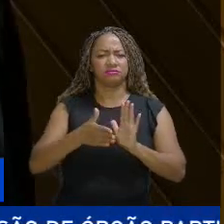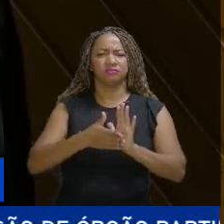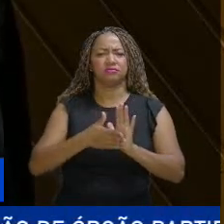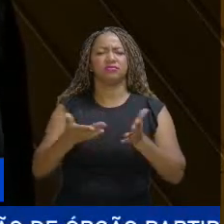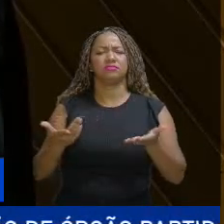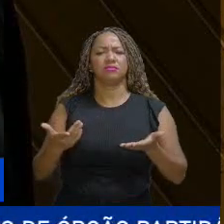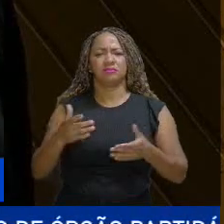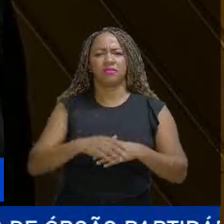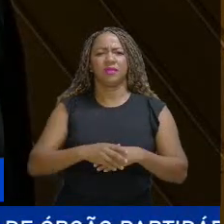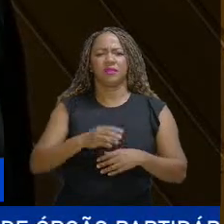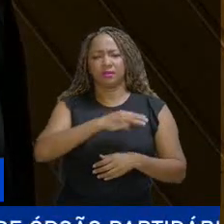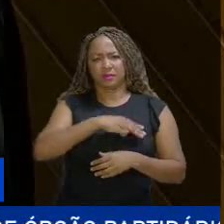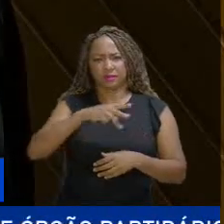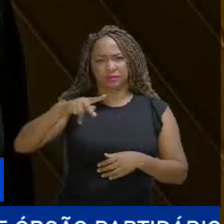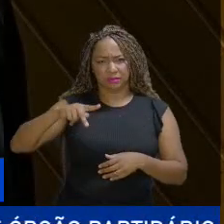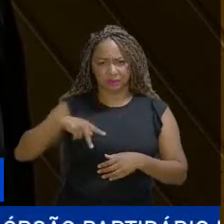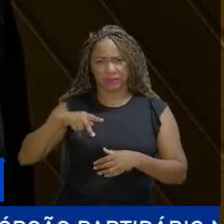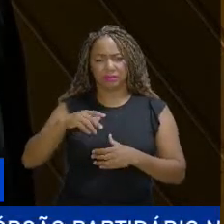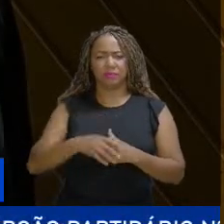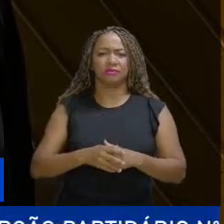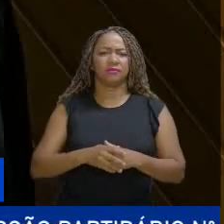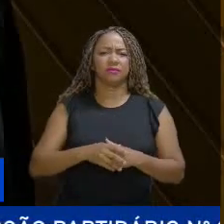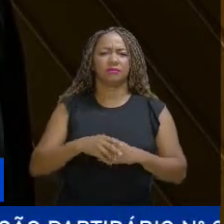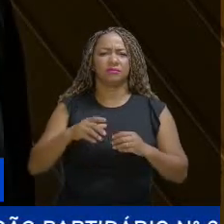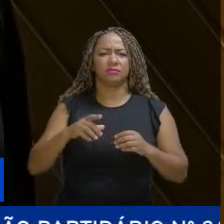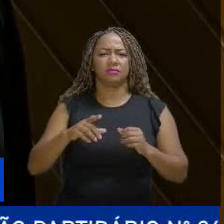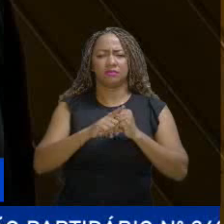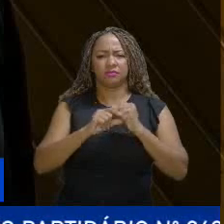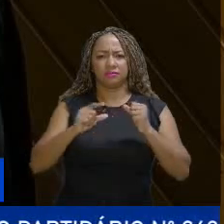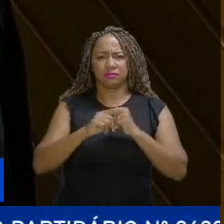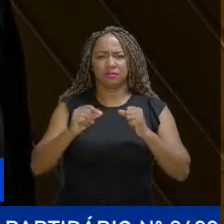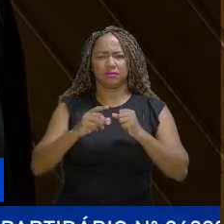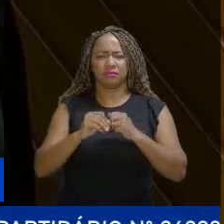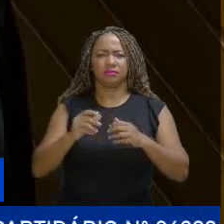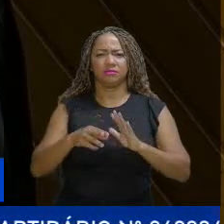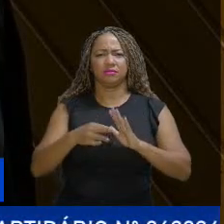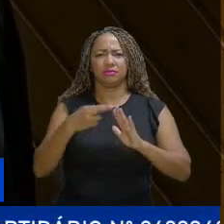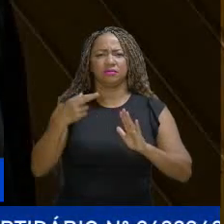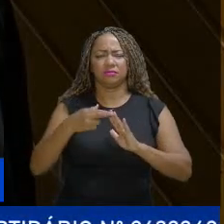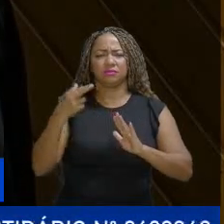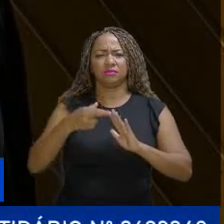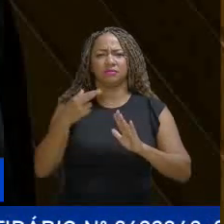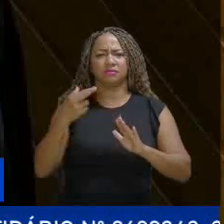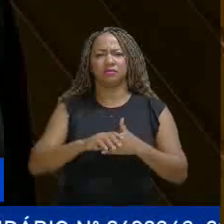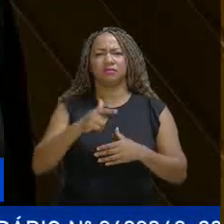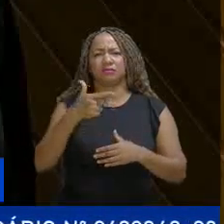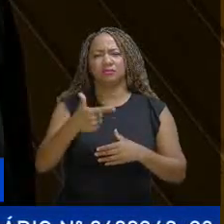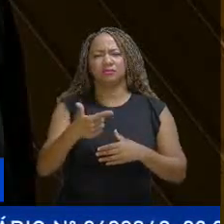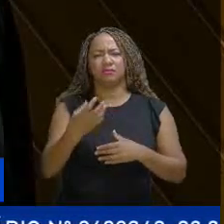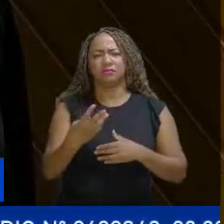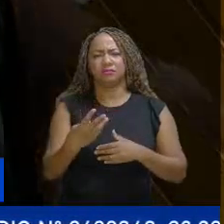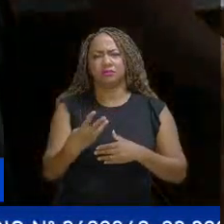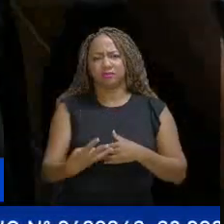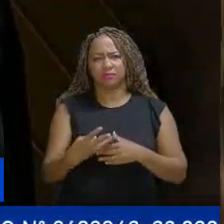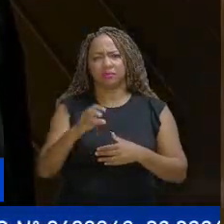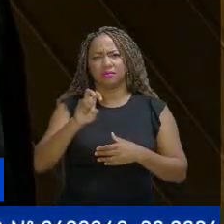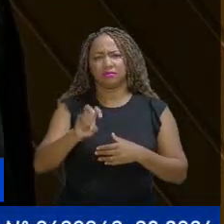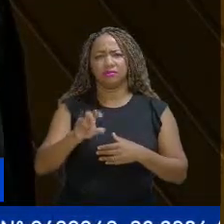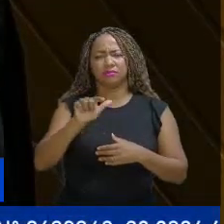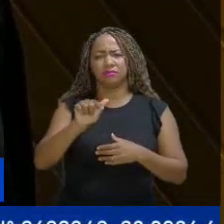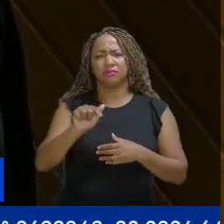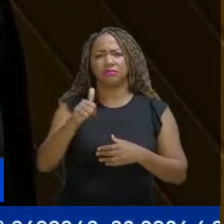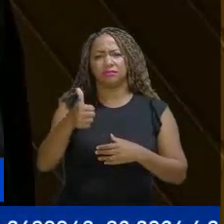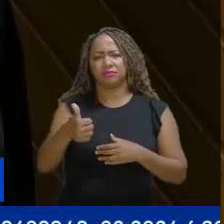Público Eleitoral, com fundamento nos artigos 54N e seguintes da Resolução TSE número 23.571